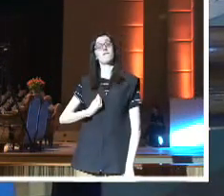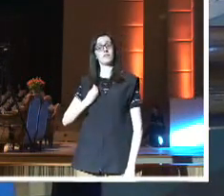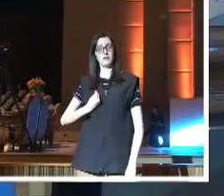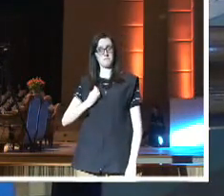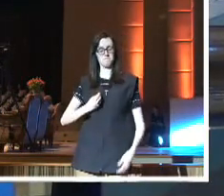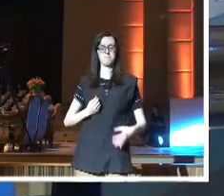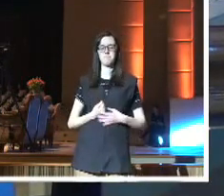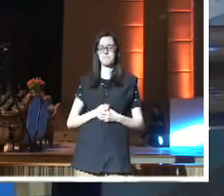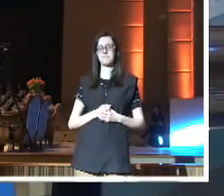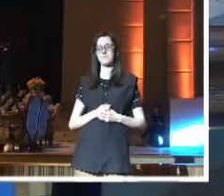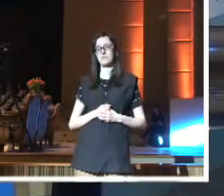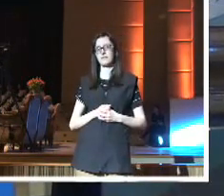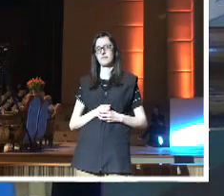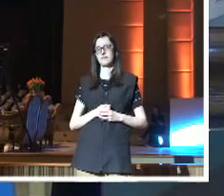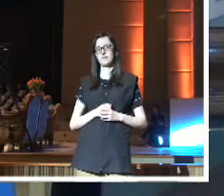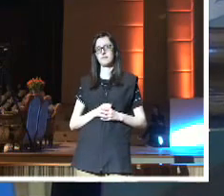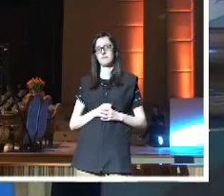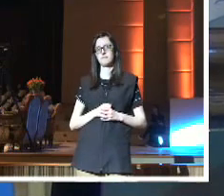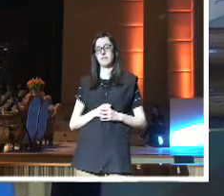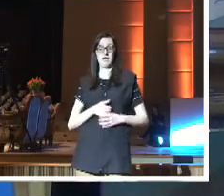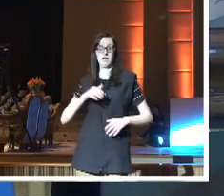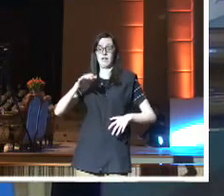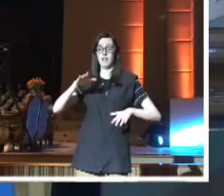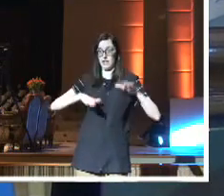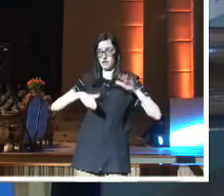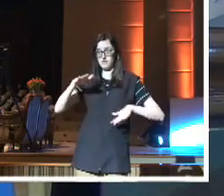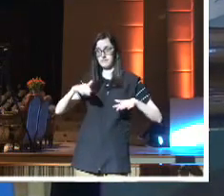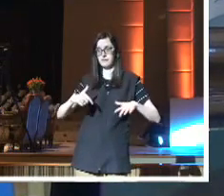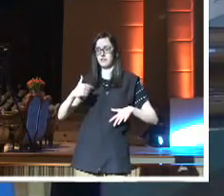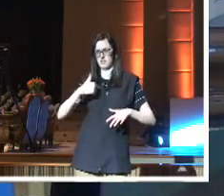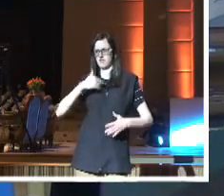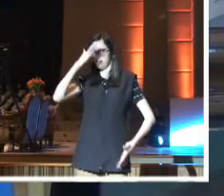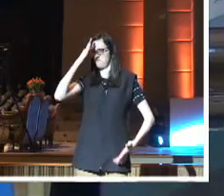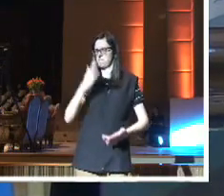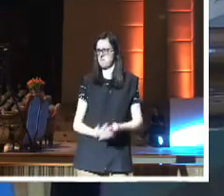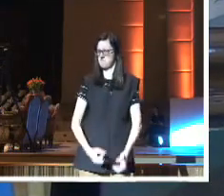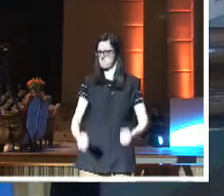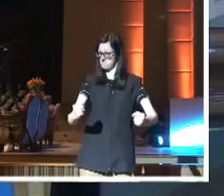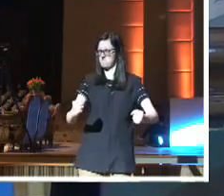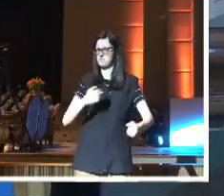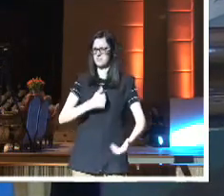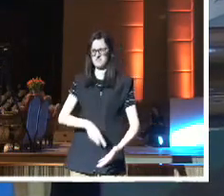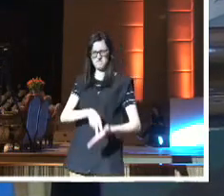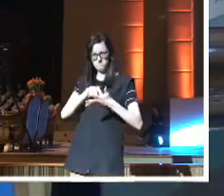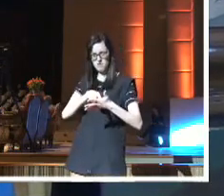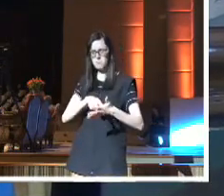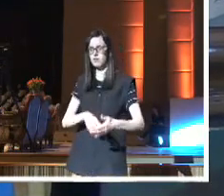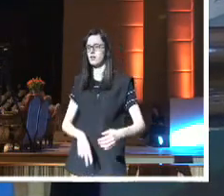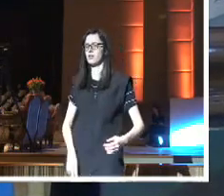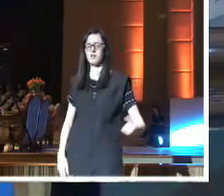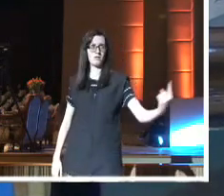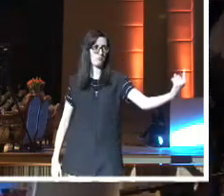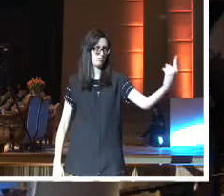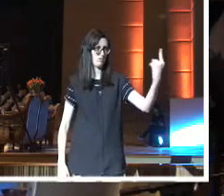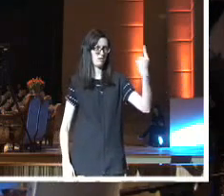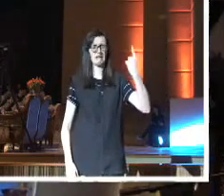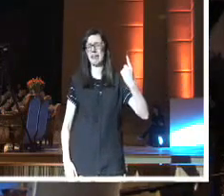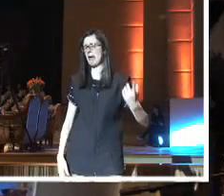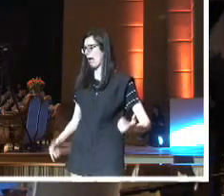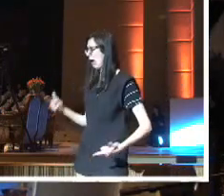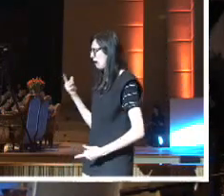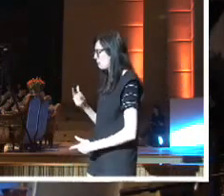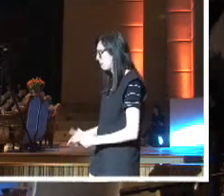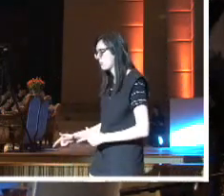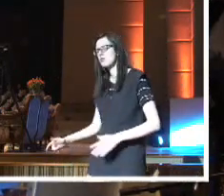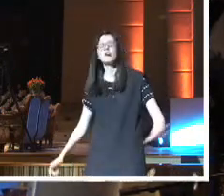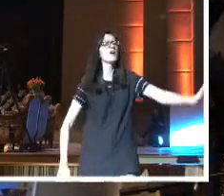vida. Tem dias que eu estou cheio de fé, que se você disser para mim: olha, tal coisa, não tem